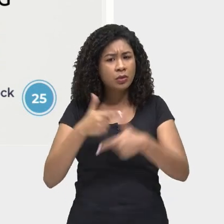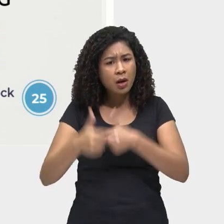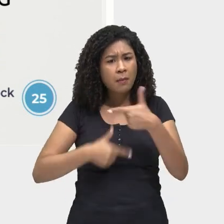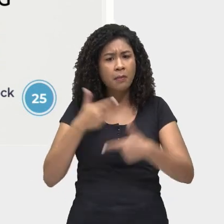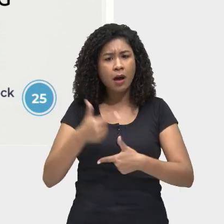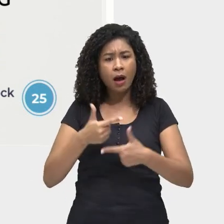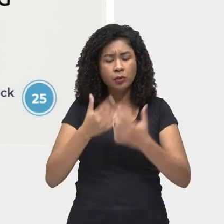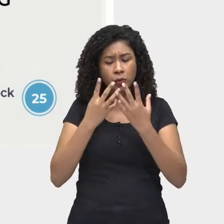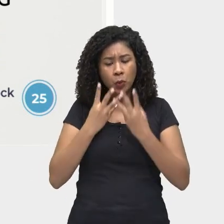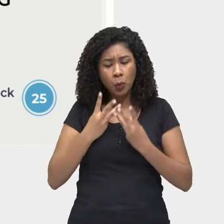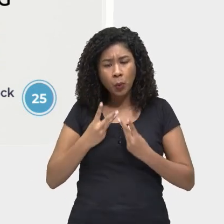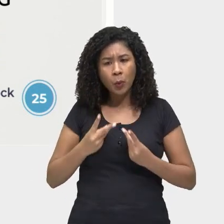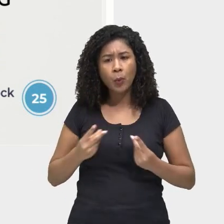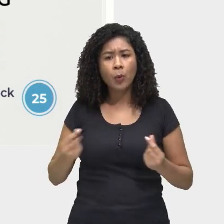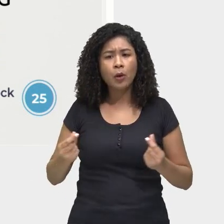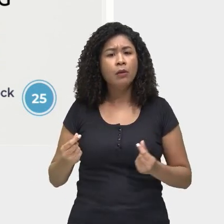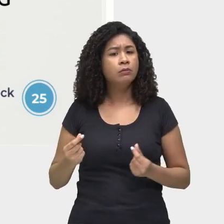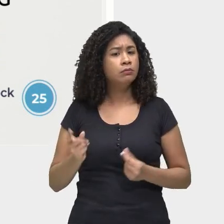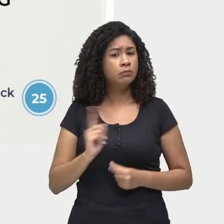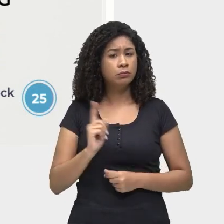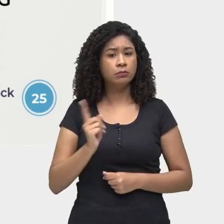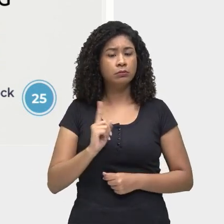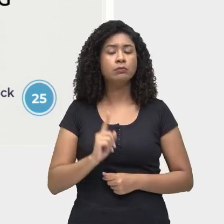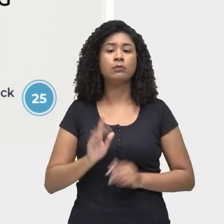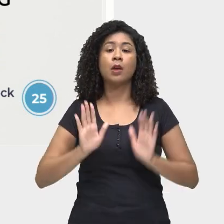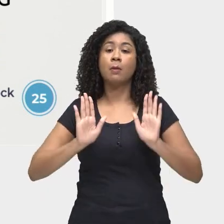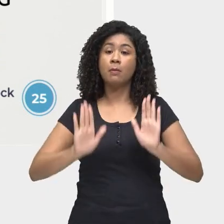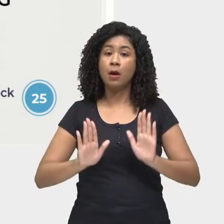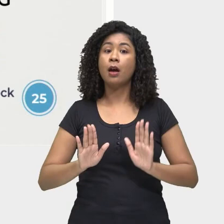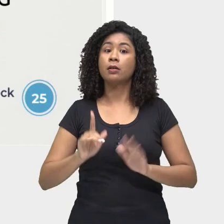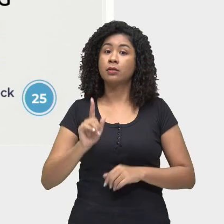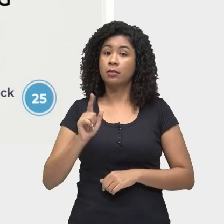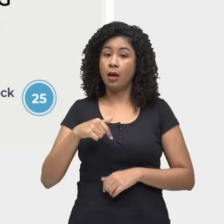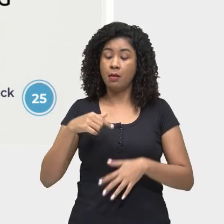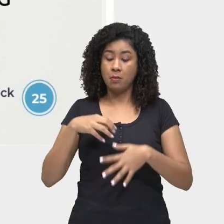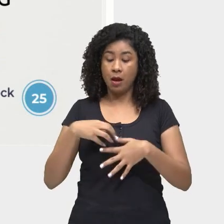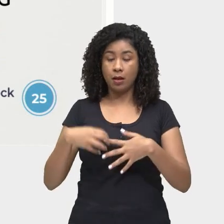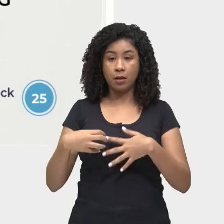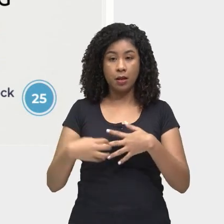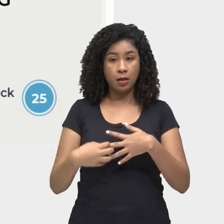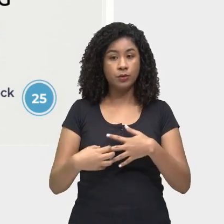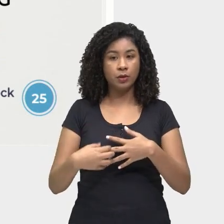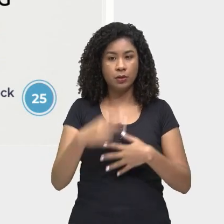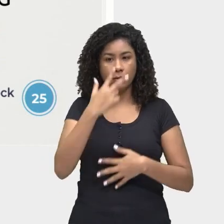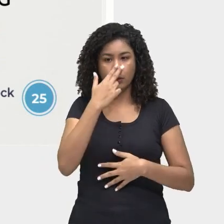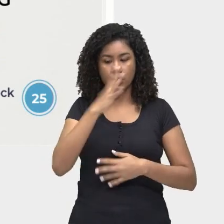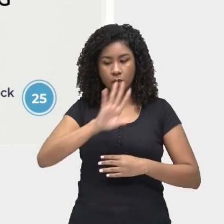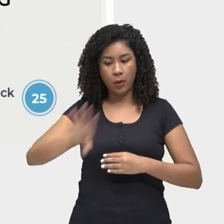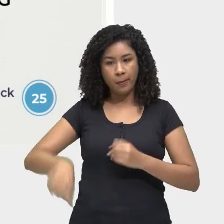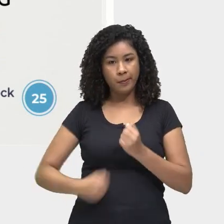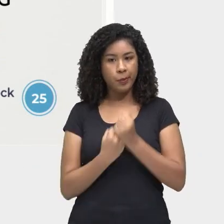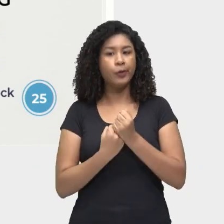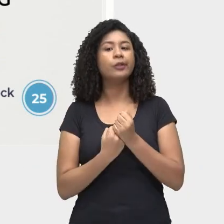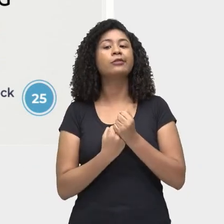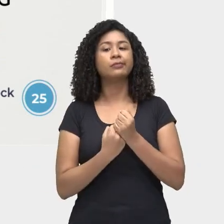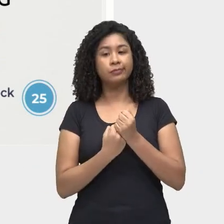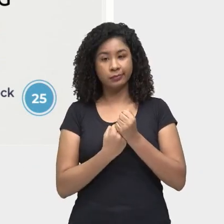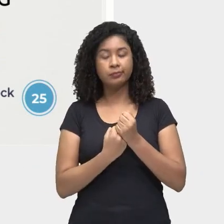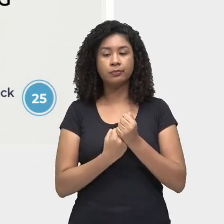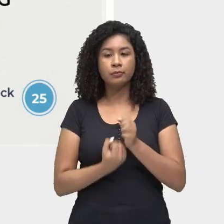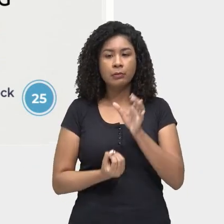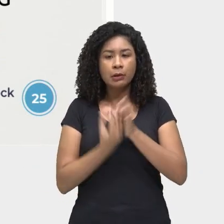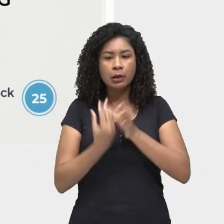participa diretamente, porque como eu falei, o fígado é uma glândula em anexo. Ele vai produzir a bile, que